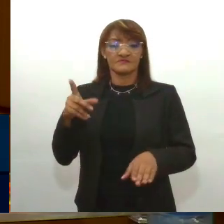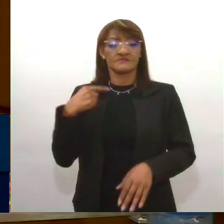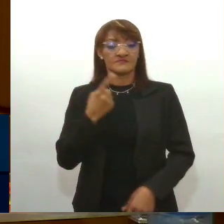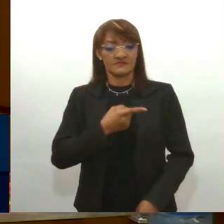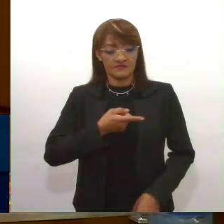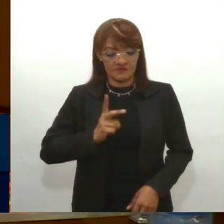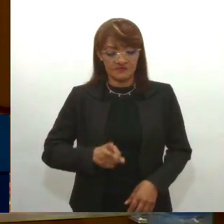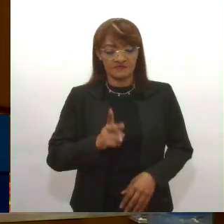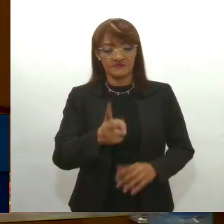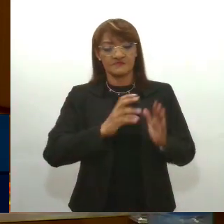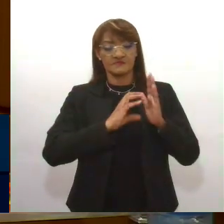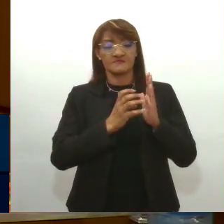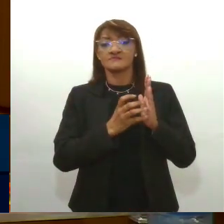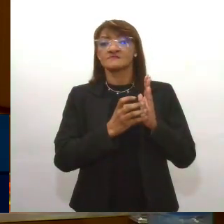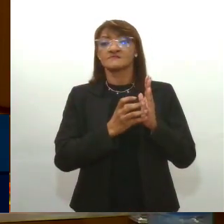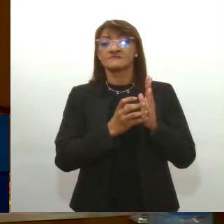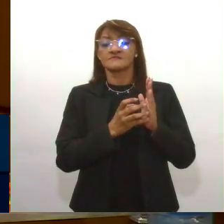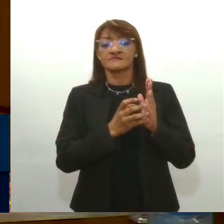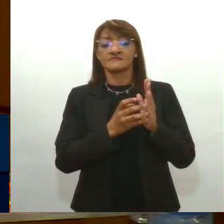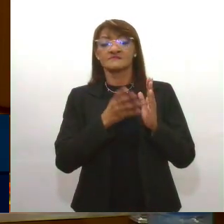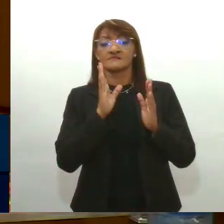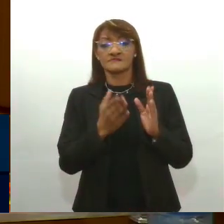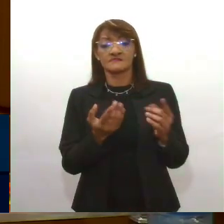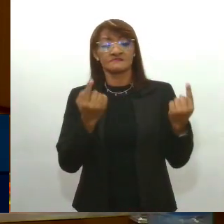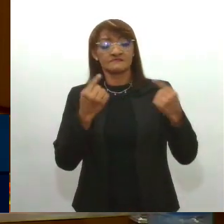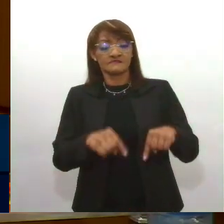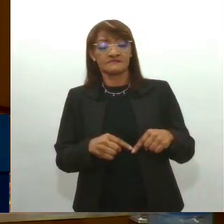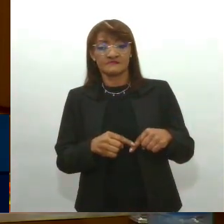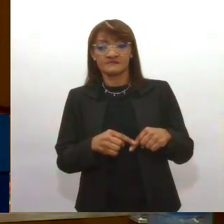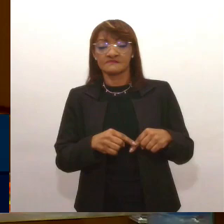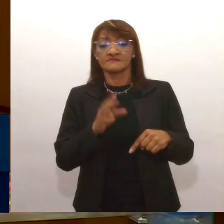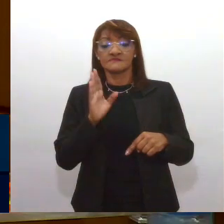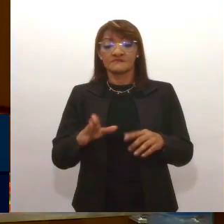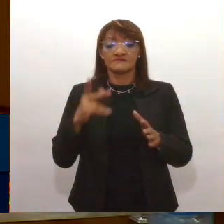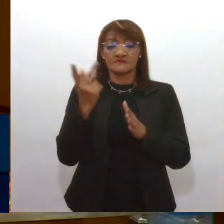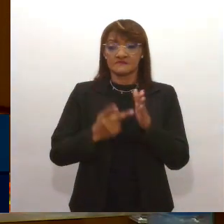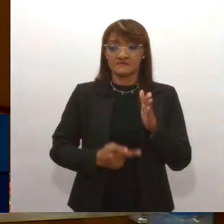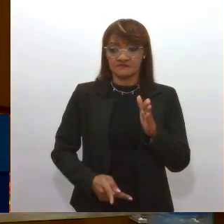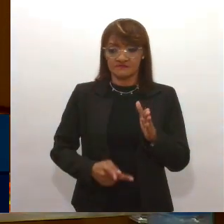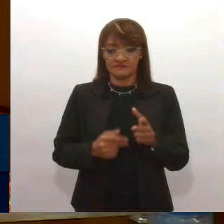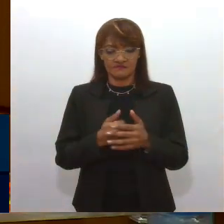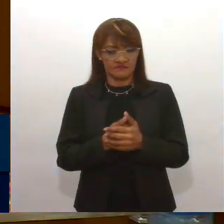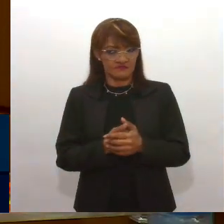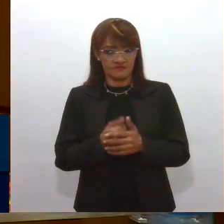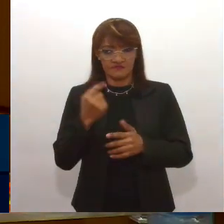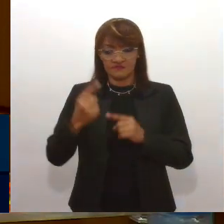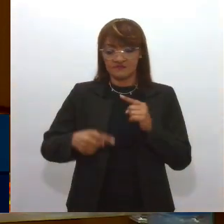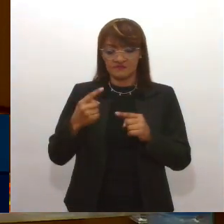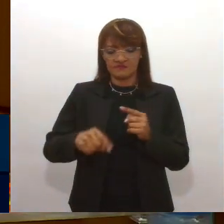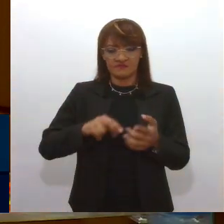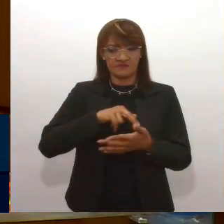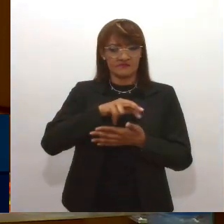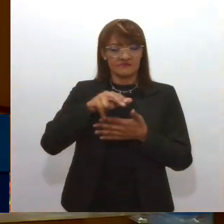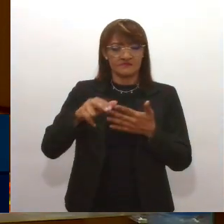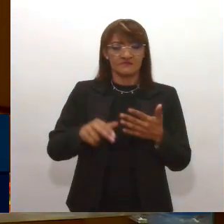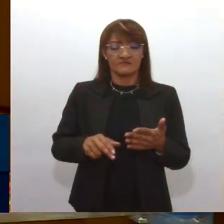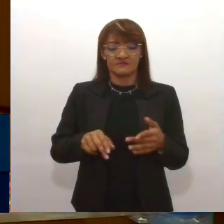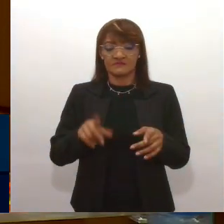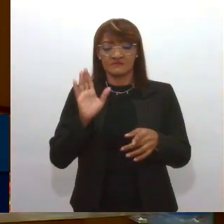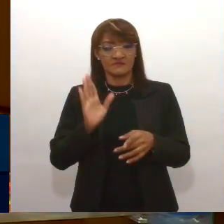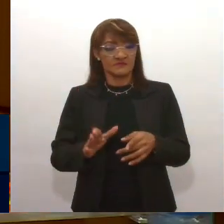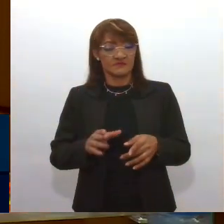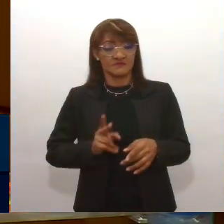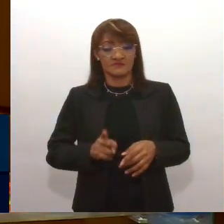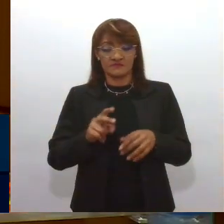de esquerdas aos projetos neoliberais e privatistas que que T dominado a nossa cidade e